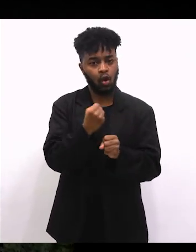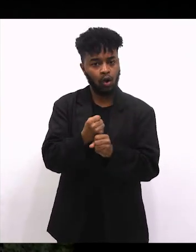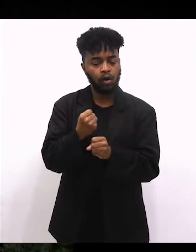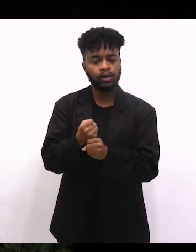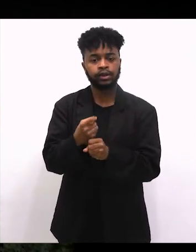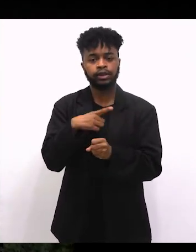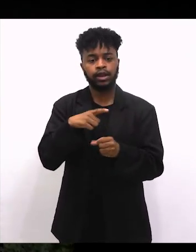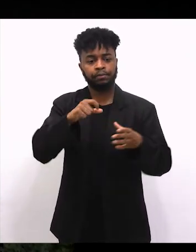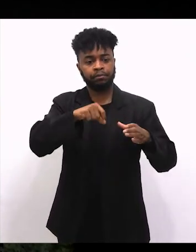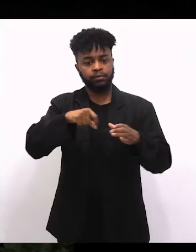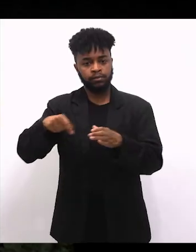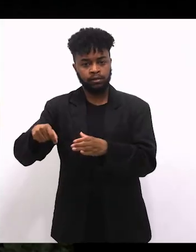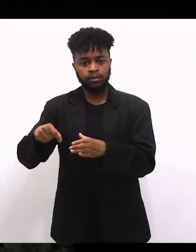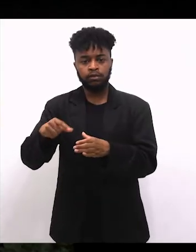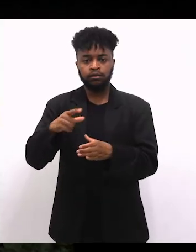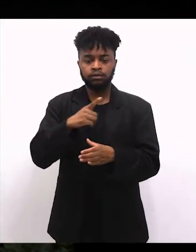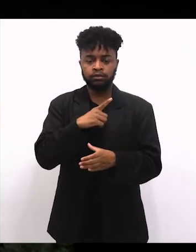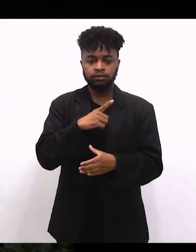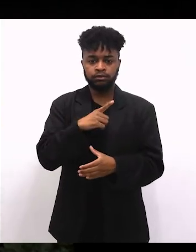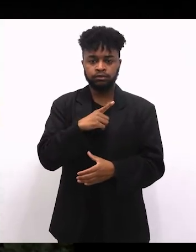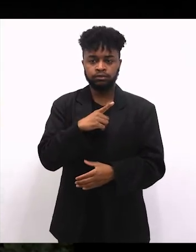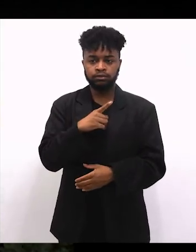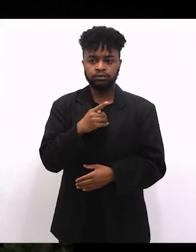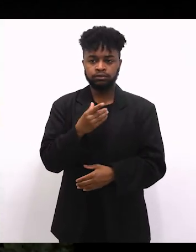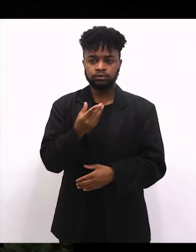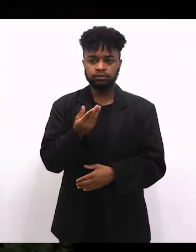construção civil, nas plantações,